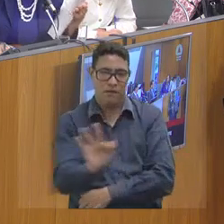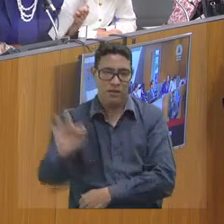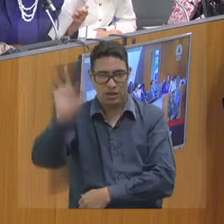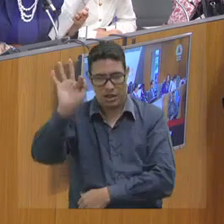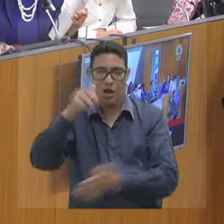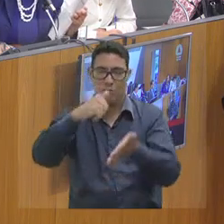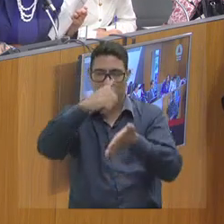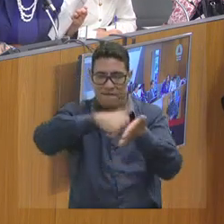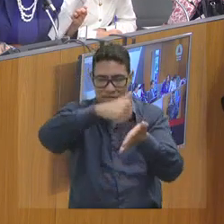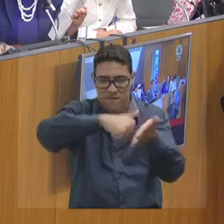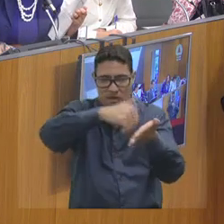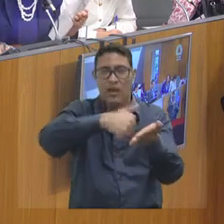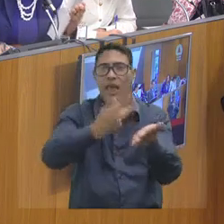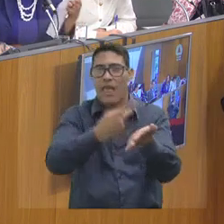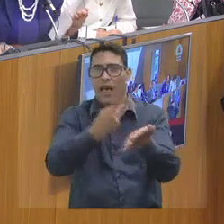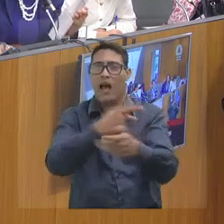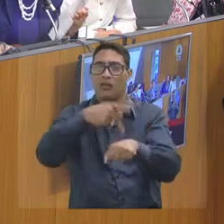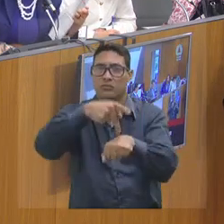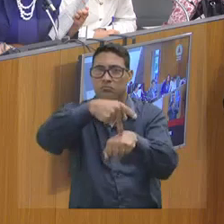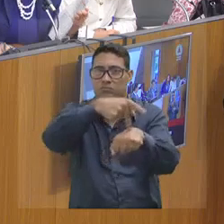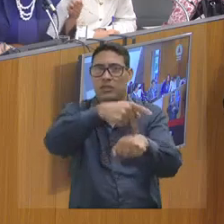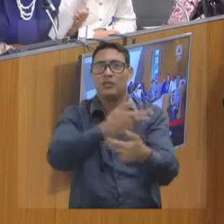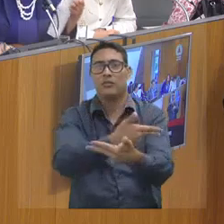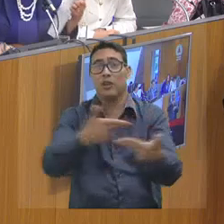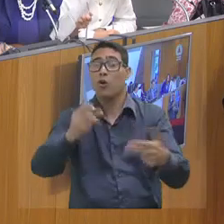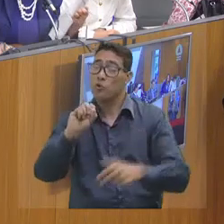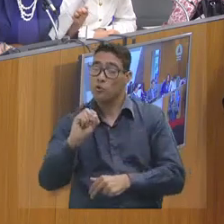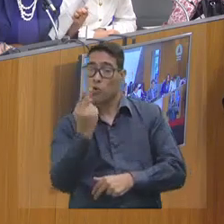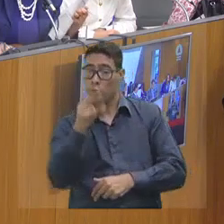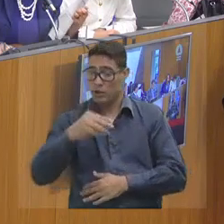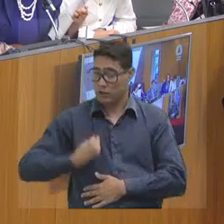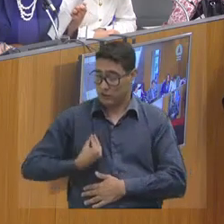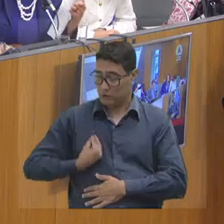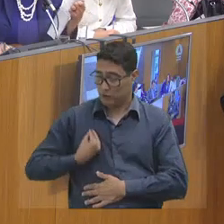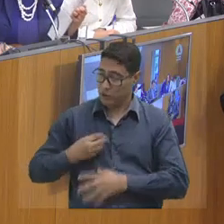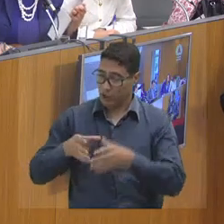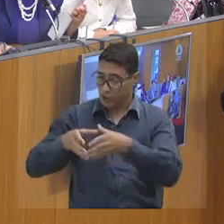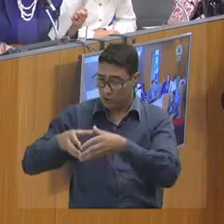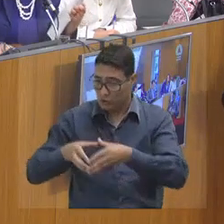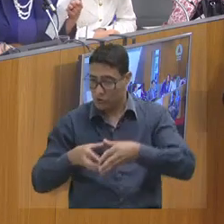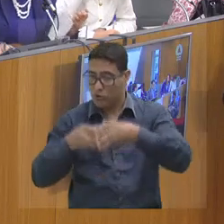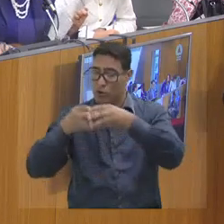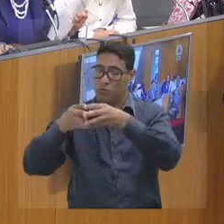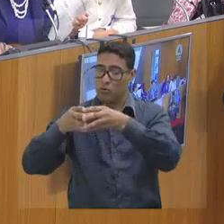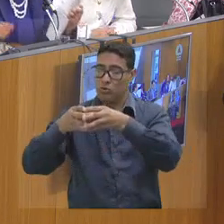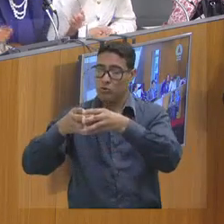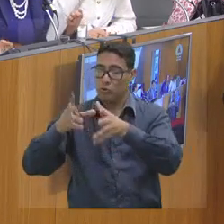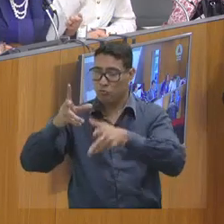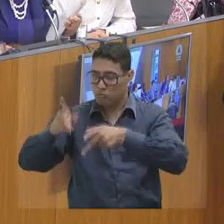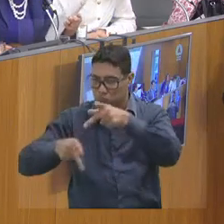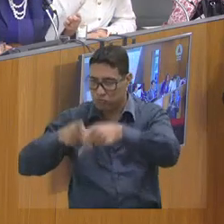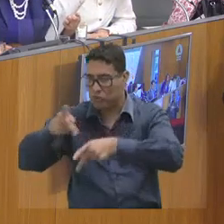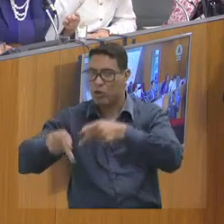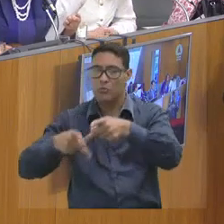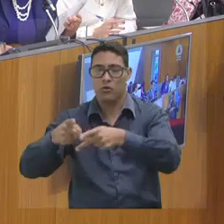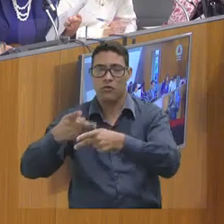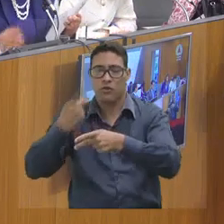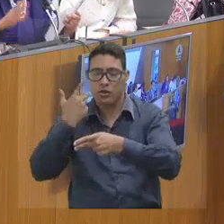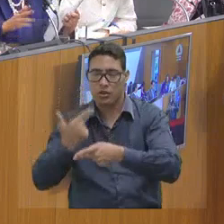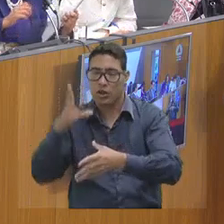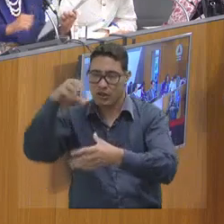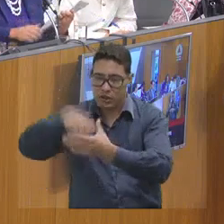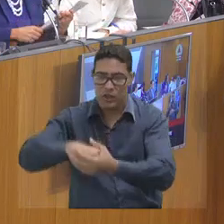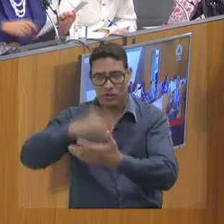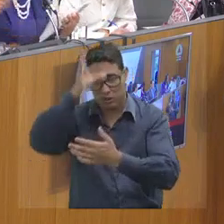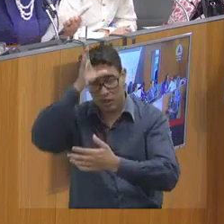por extração é legal de Lázaro do que estar com as comunidades tradicionais em um evento da câmara federal